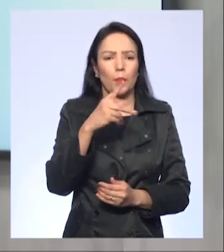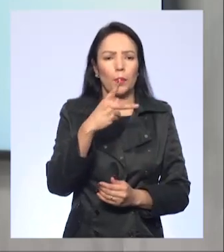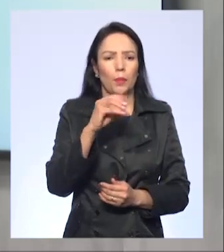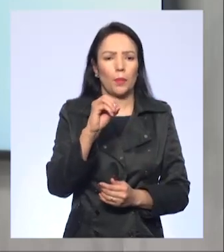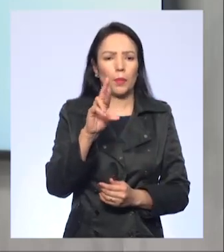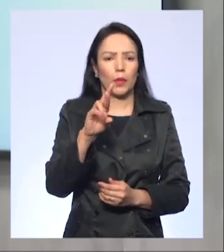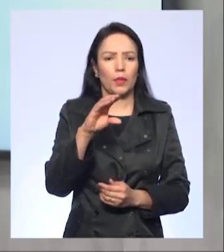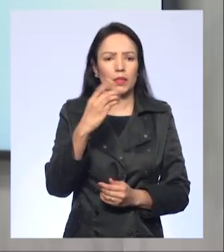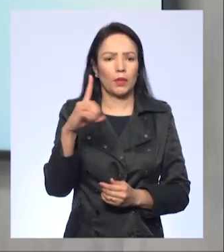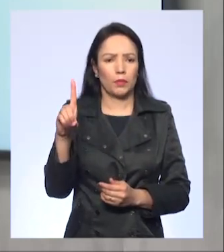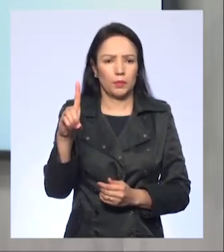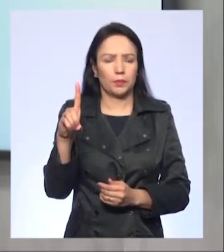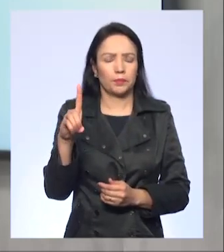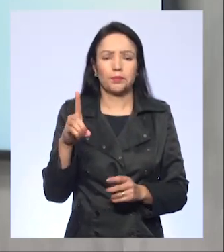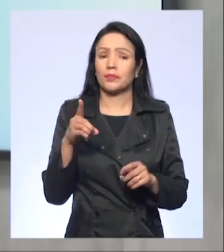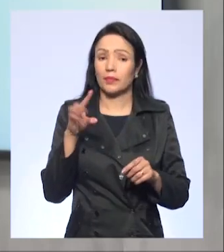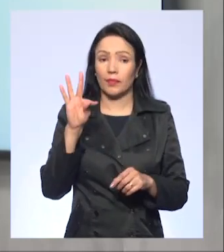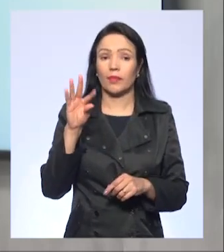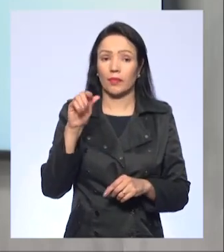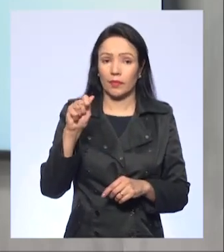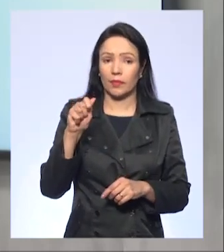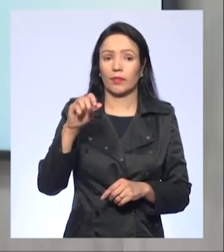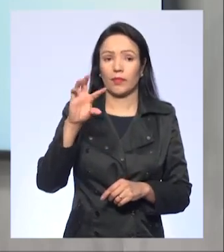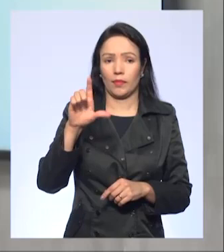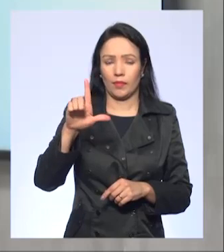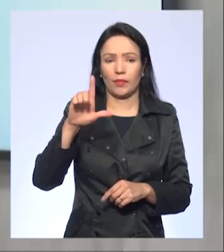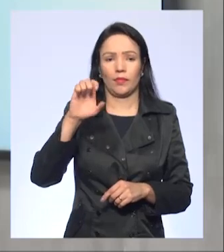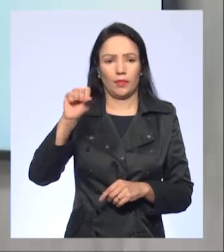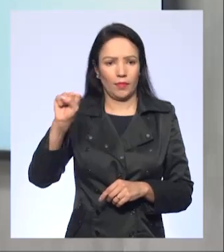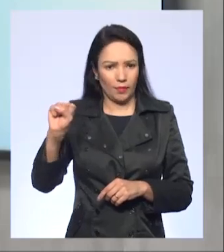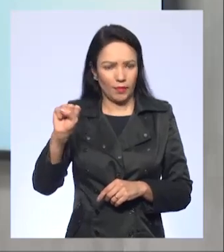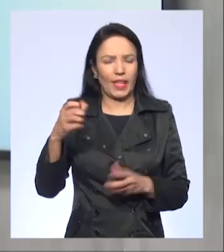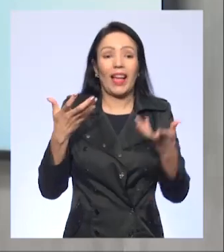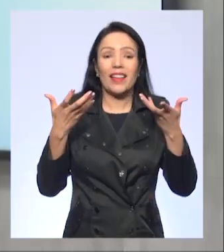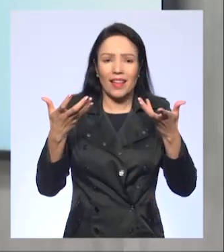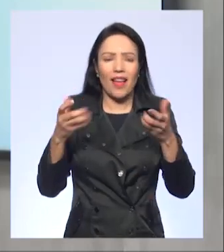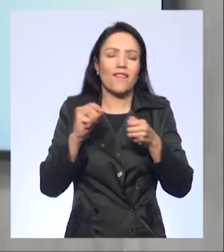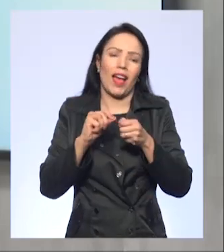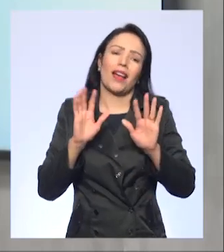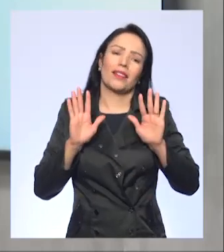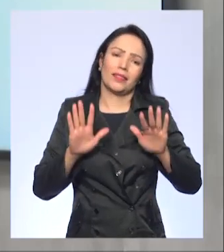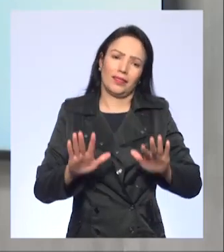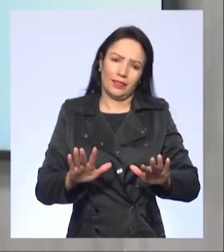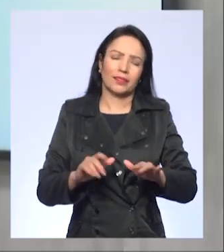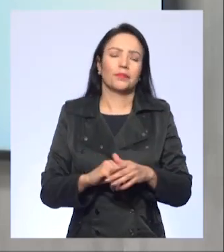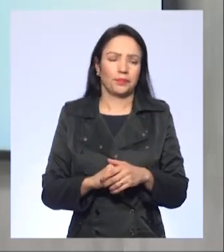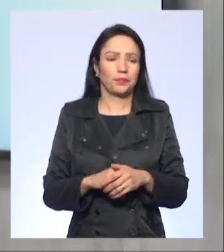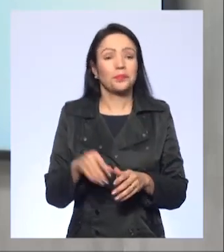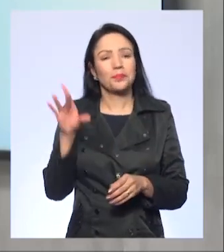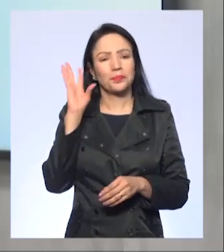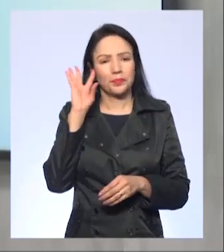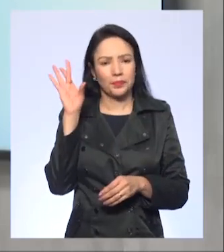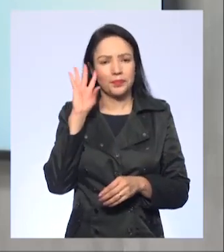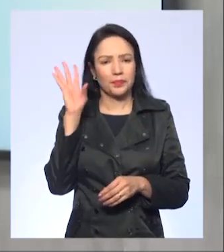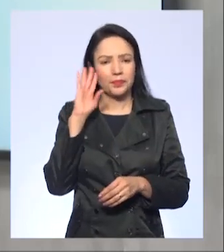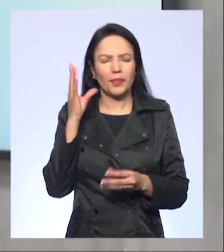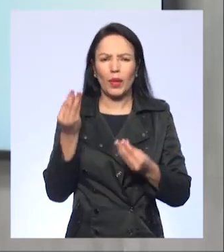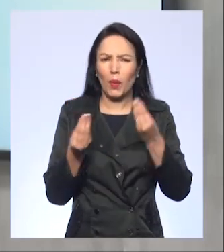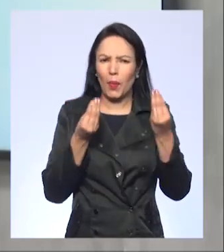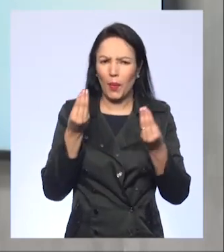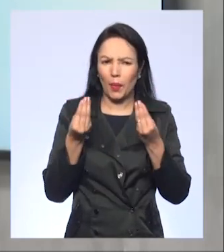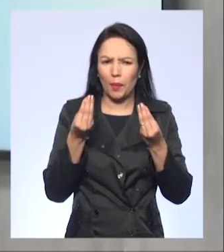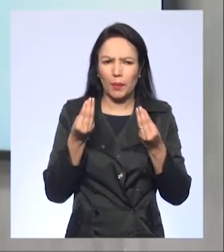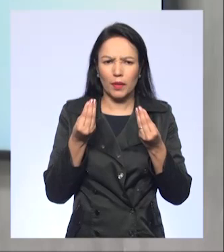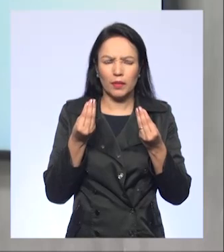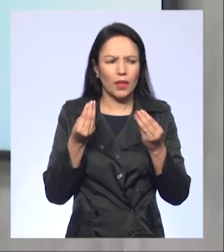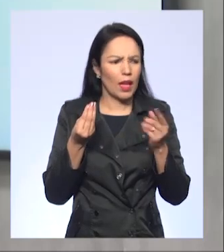Tales gostaria que nós fizéssemos atualmente, que nós pensássemos na proporção que